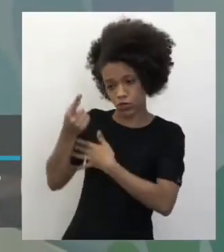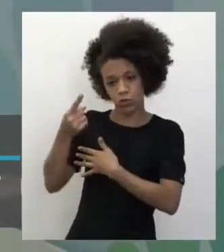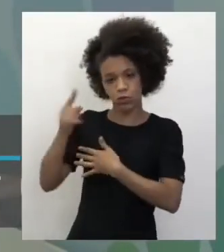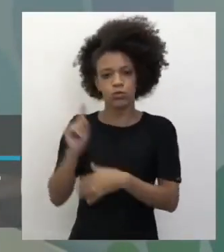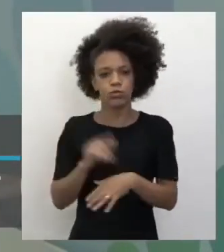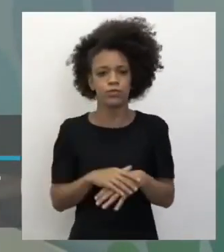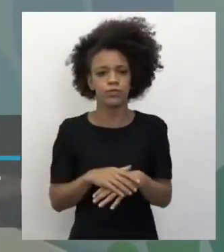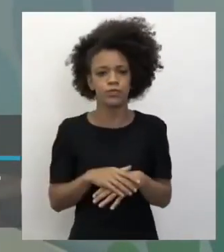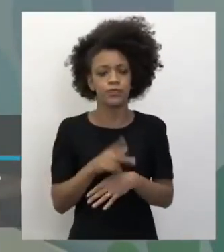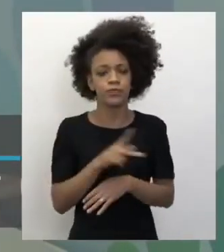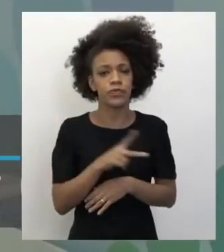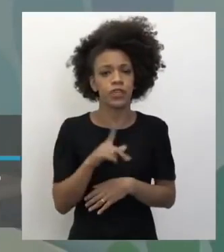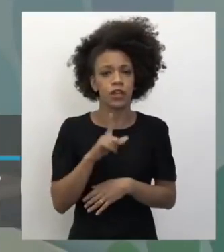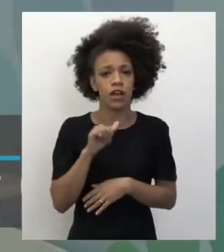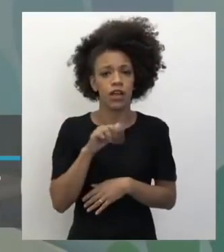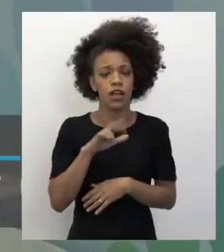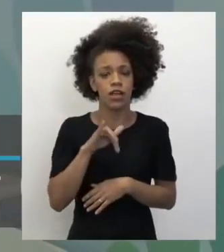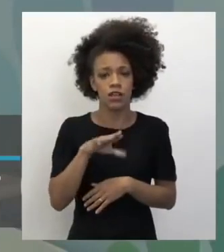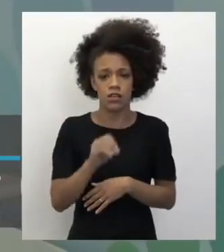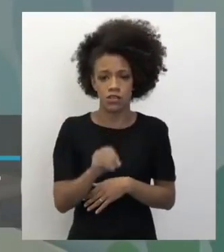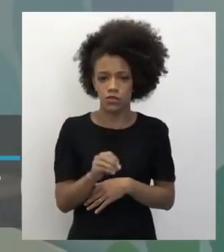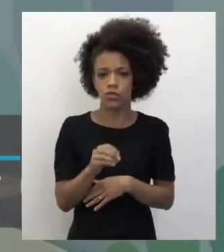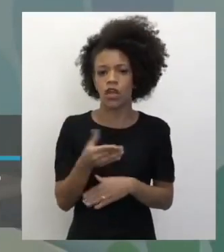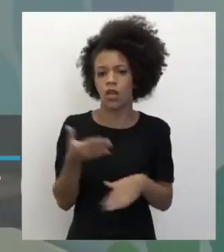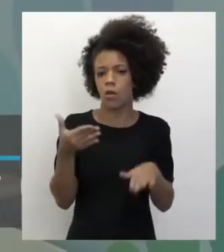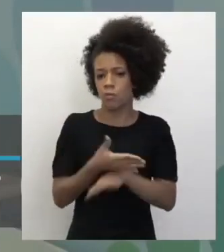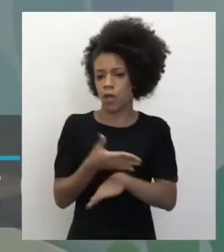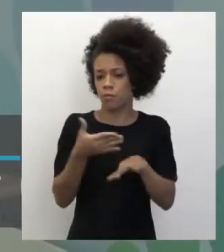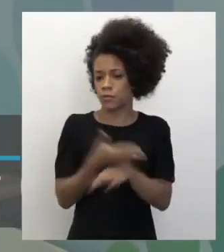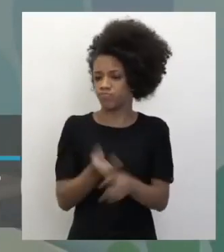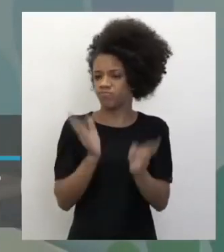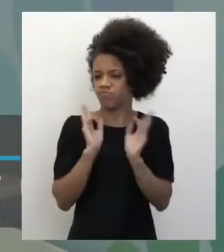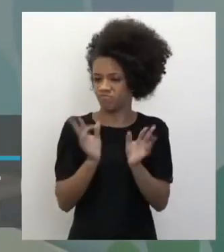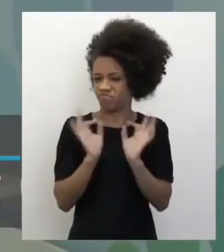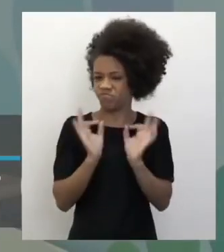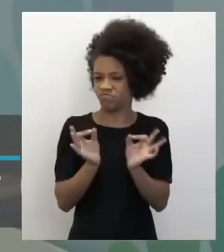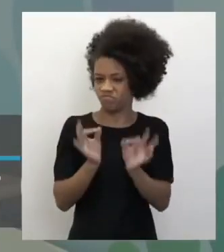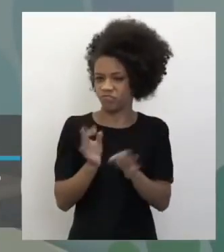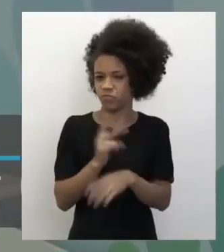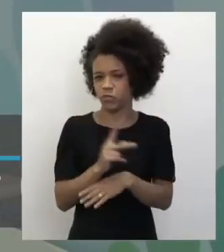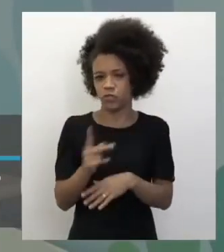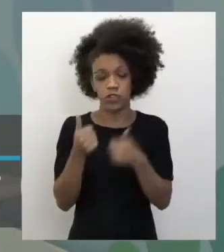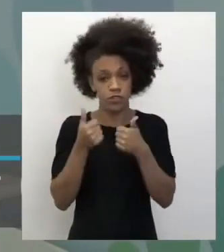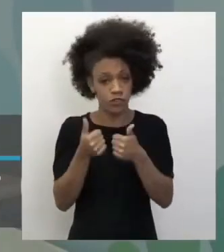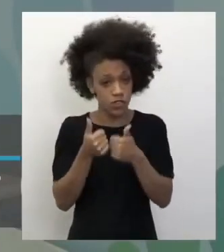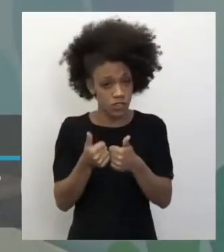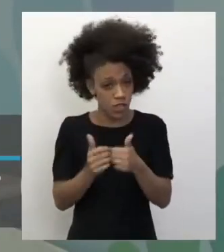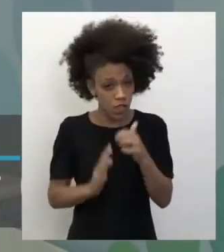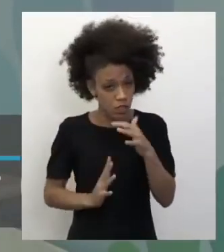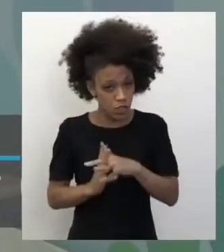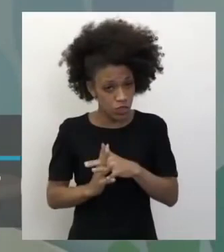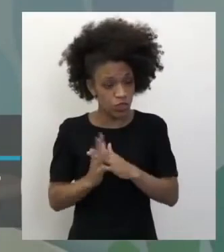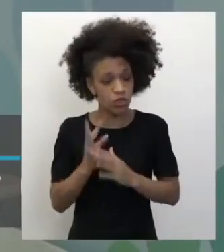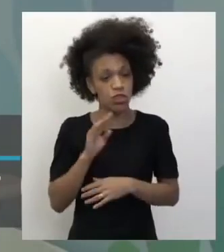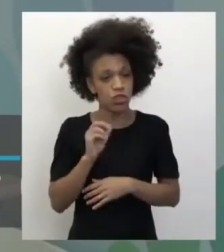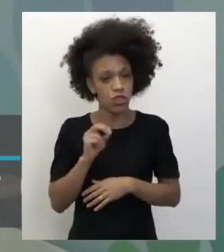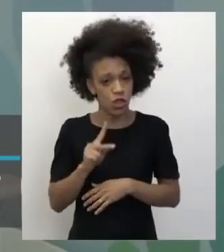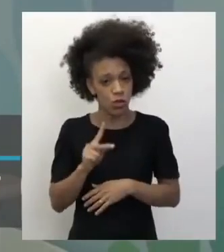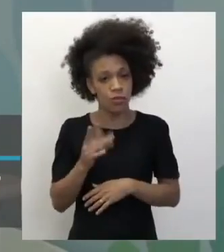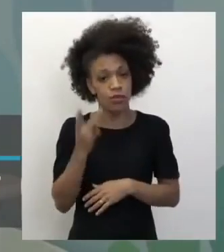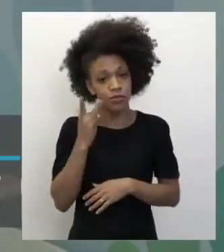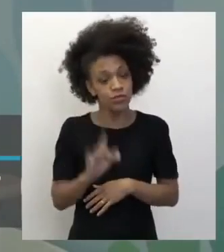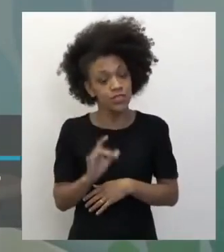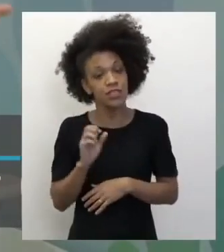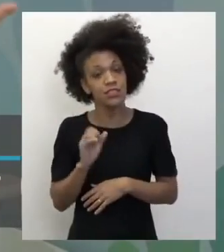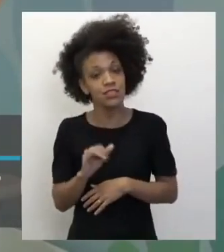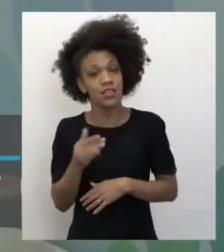lendo, professor Laércio aqui, dando bem aquela participação de professor Laércio, você é firmeza. Eu não sei se ele está nessa aula, porque acho que ele estava